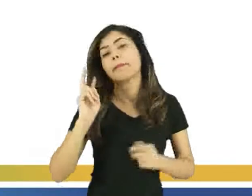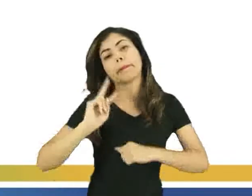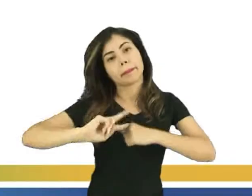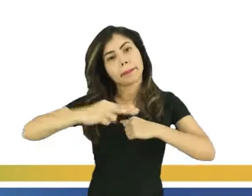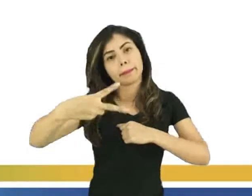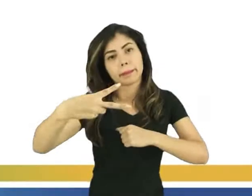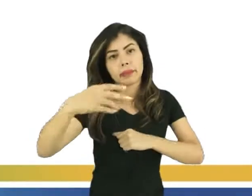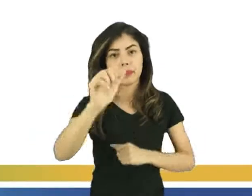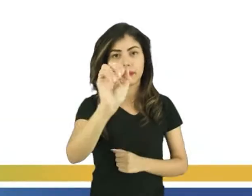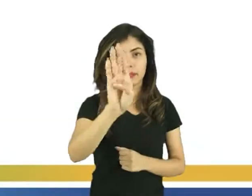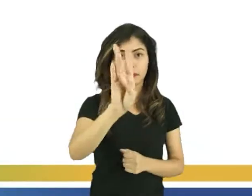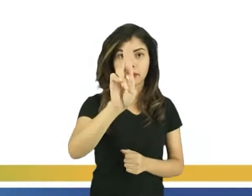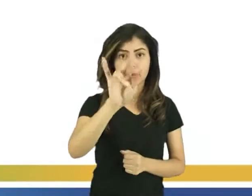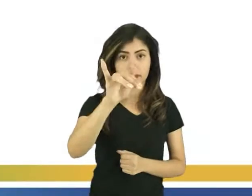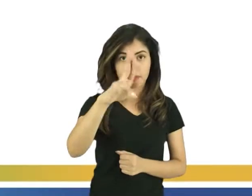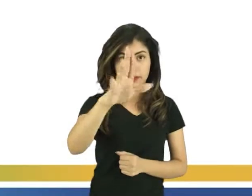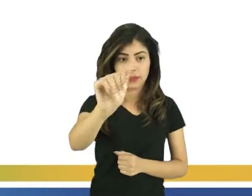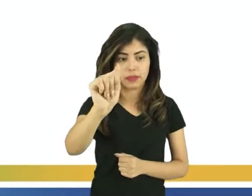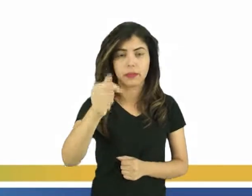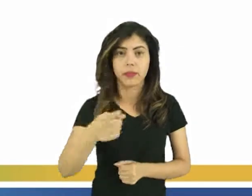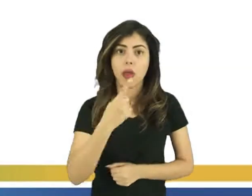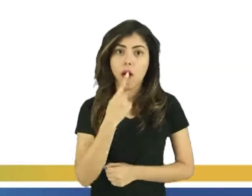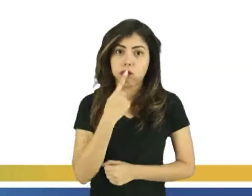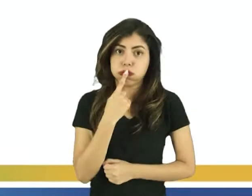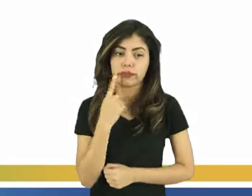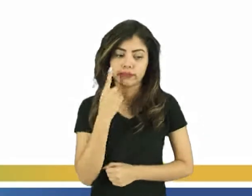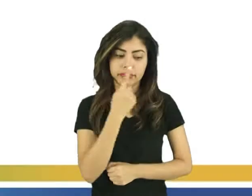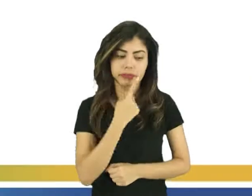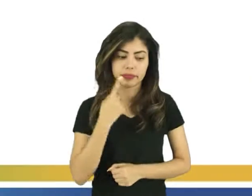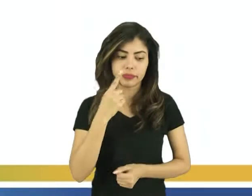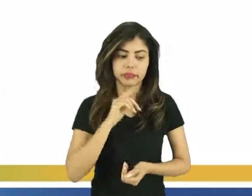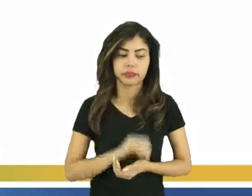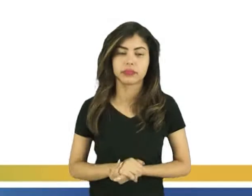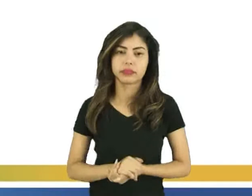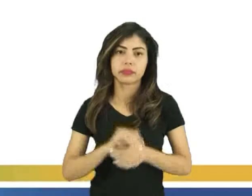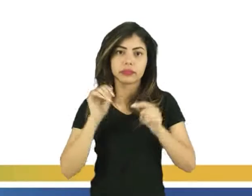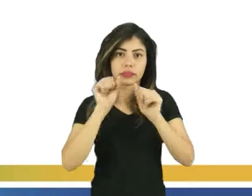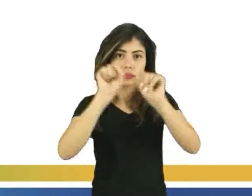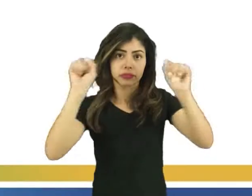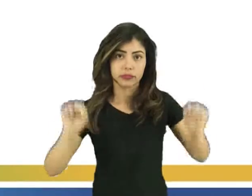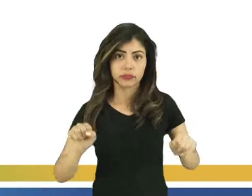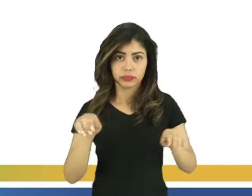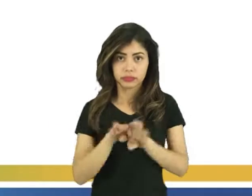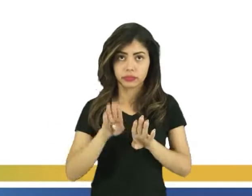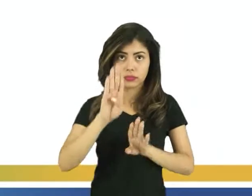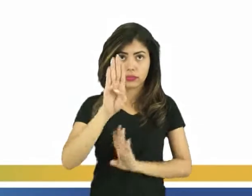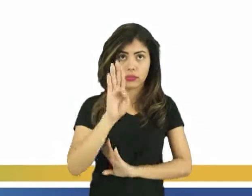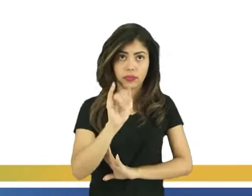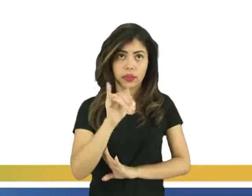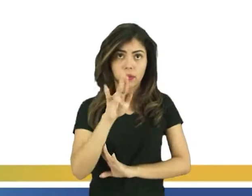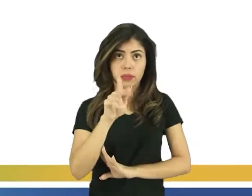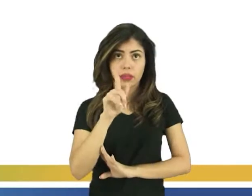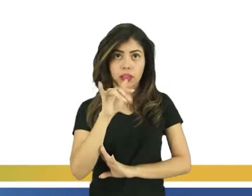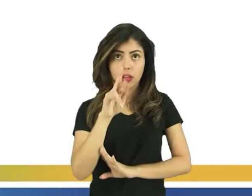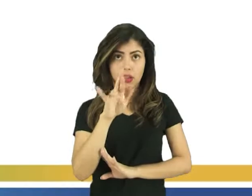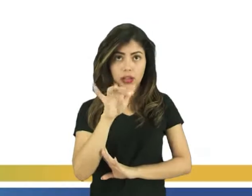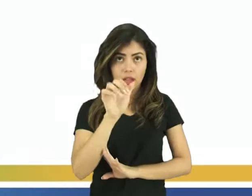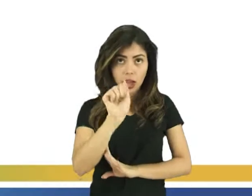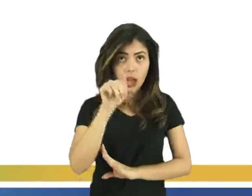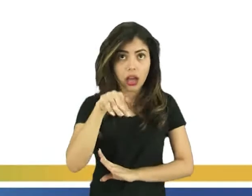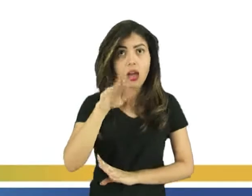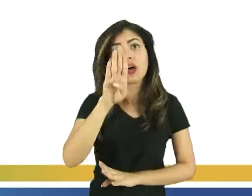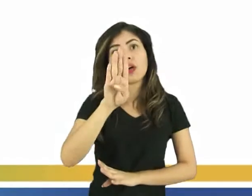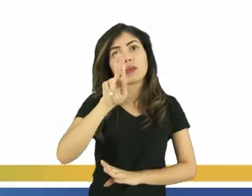de brânquias, que vão ficar bem próximas à região da boca, tá? E o sistema ambulacrário também vai contribuir com a